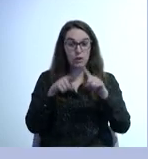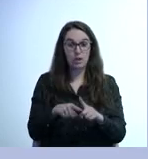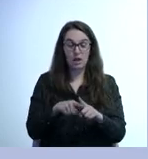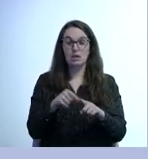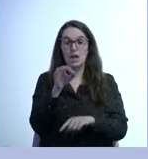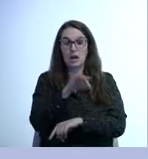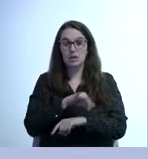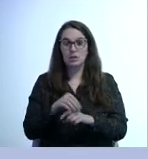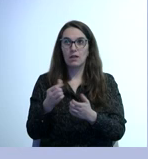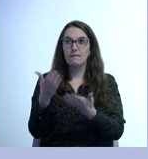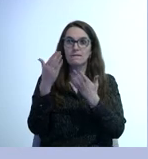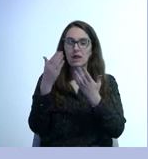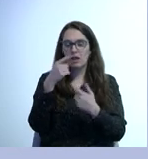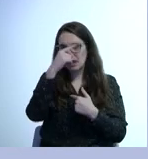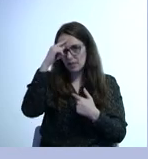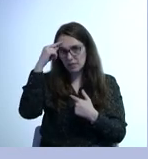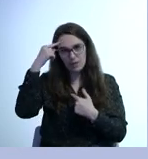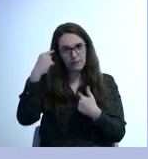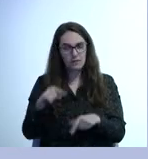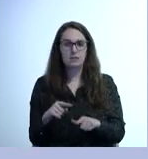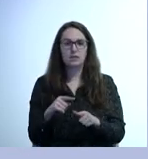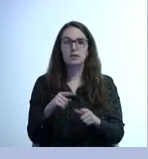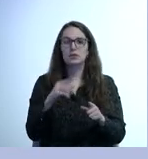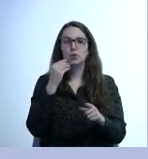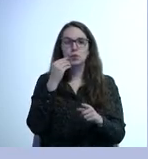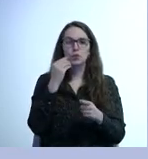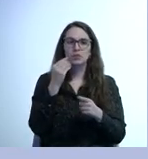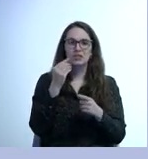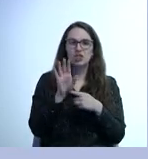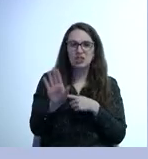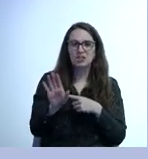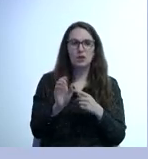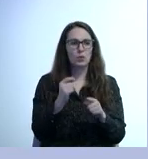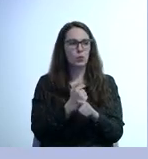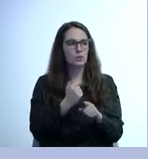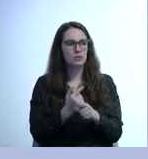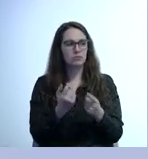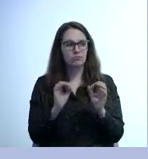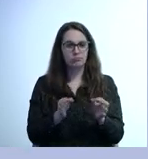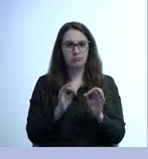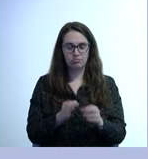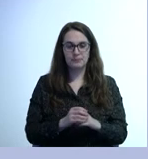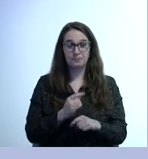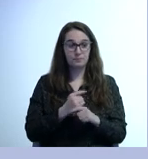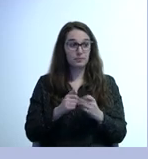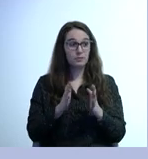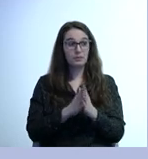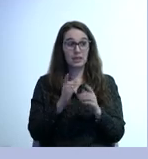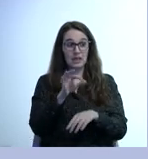esta, de alguma ideia de excepcionalidade na arquitetura. Os exemplos de todos estes arquitetos que estão